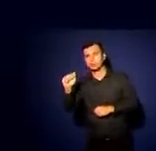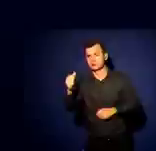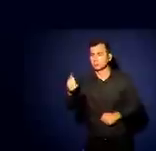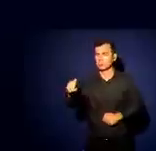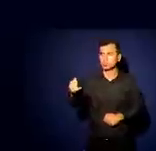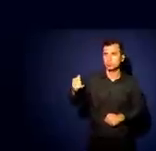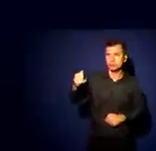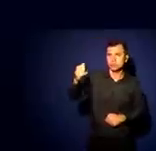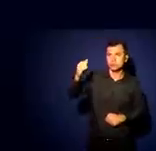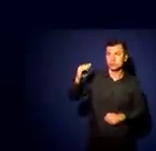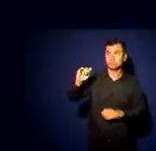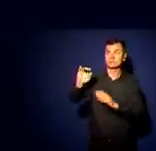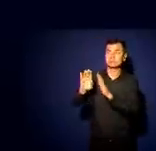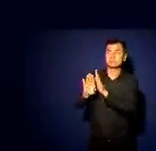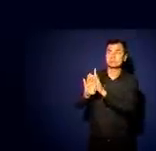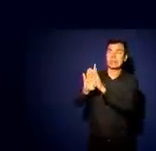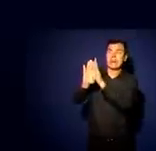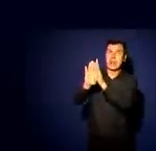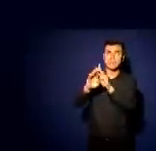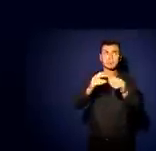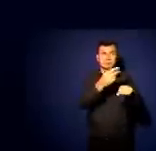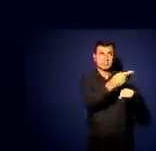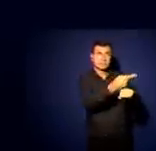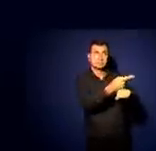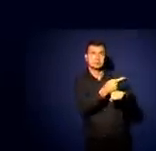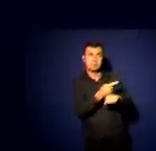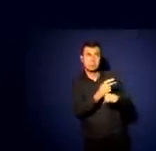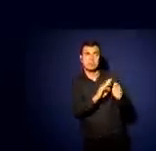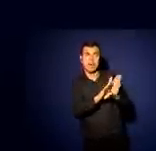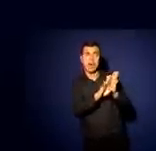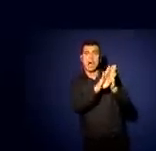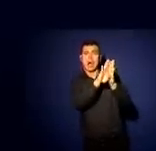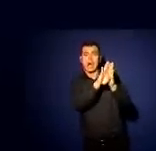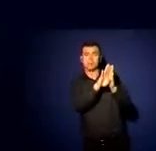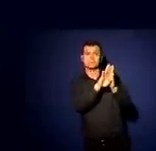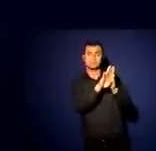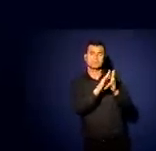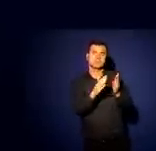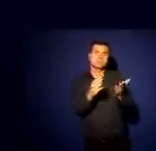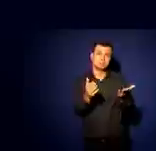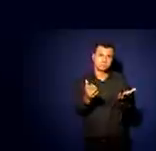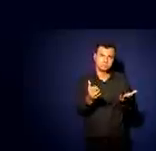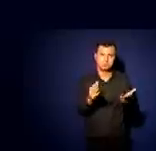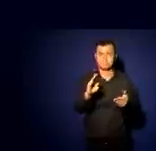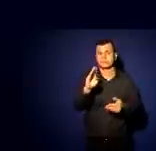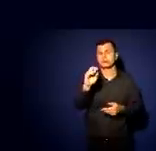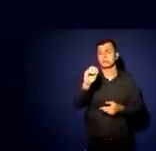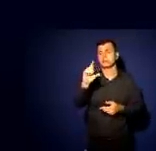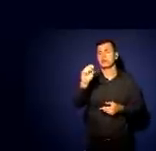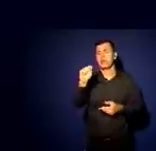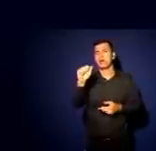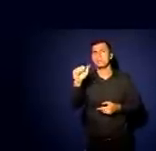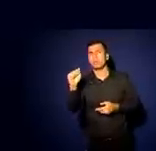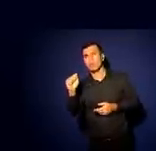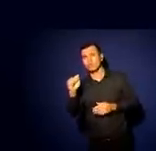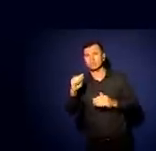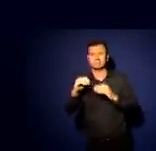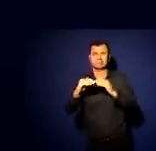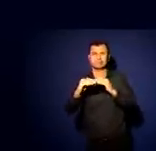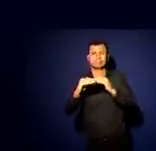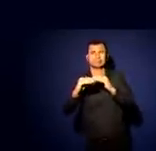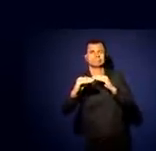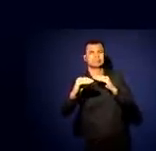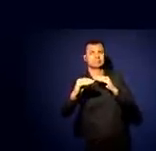vê um prêmio alto parece que o prêmio para ter ações é alta e mesmo assim a bolsa não tem andado tá meio de lado e